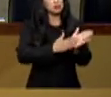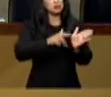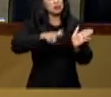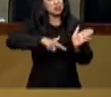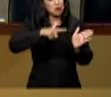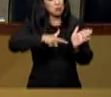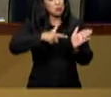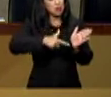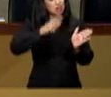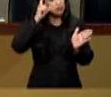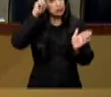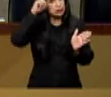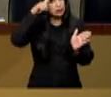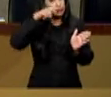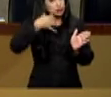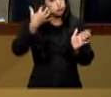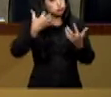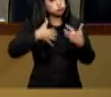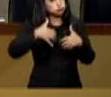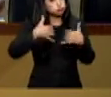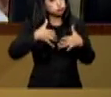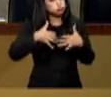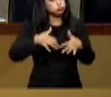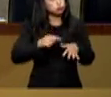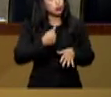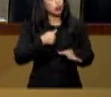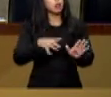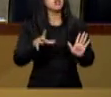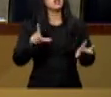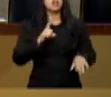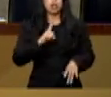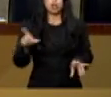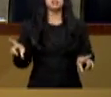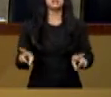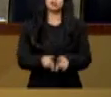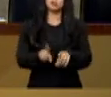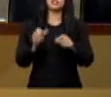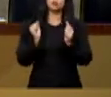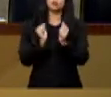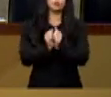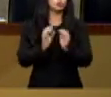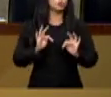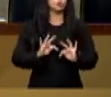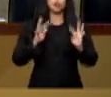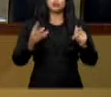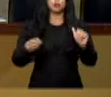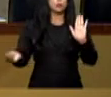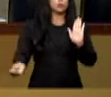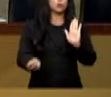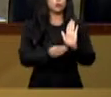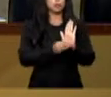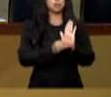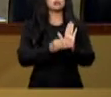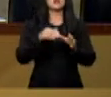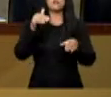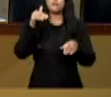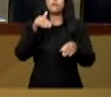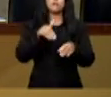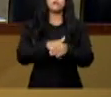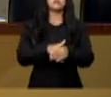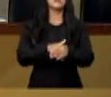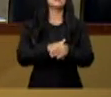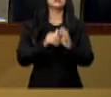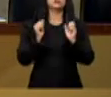trabalho difícil e complexo, eu também acompanho integralmente a modulação de